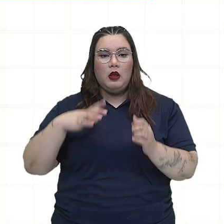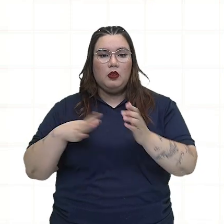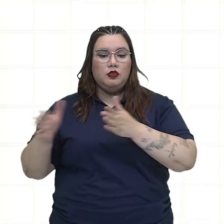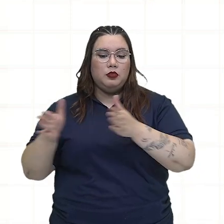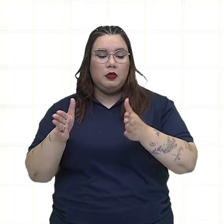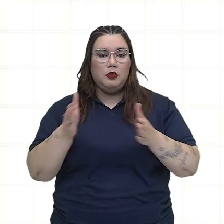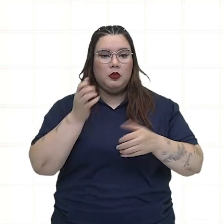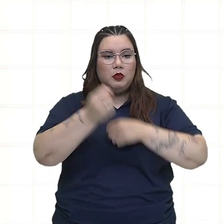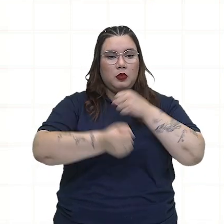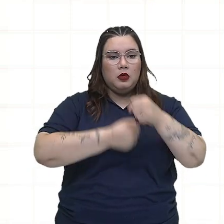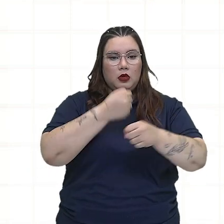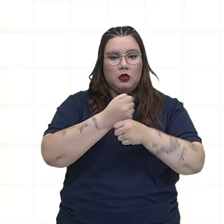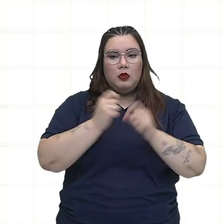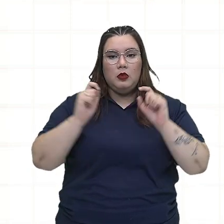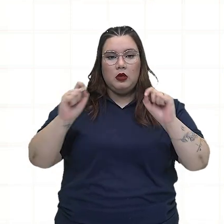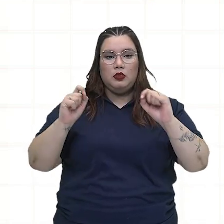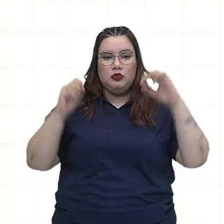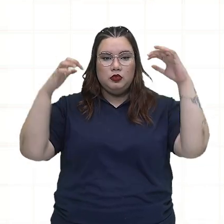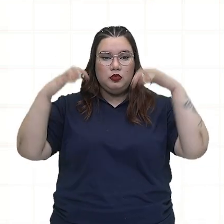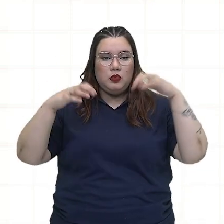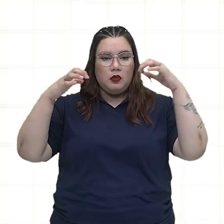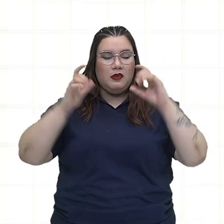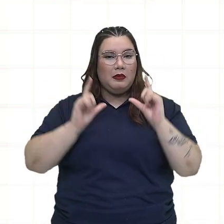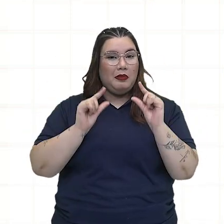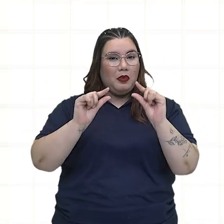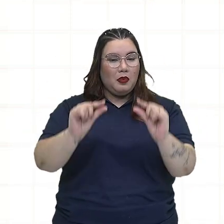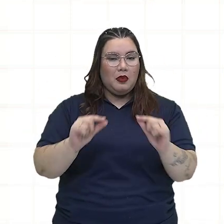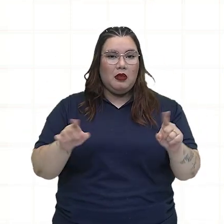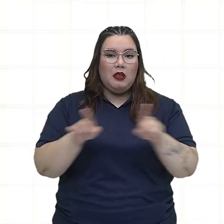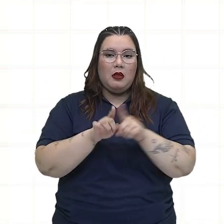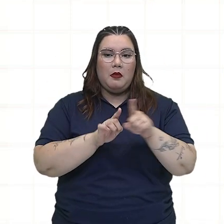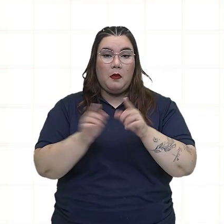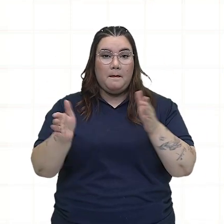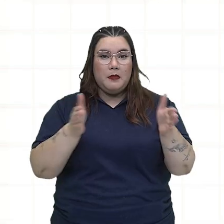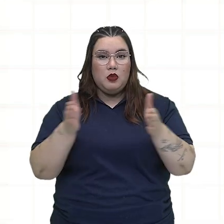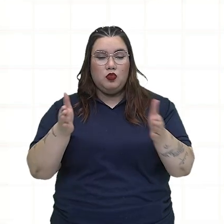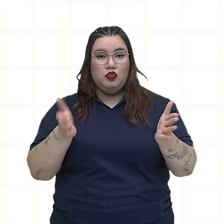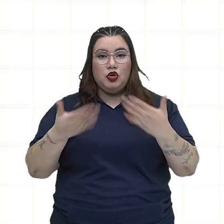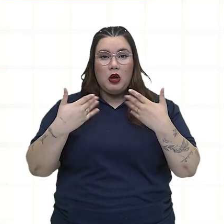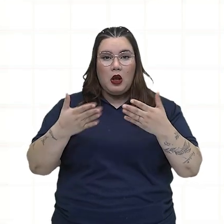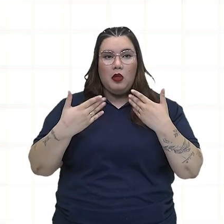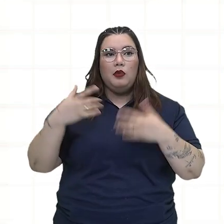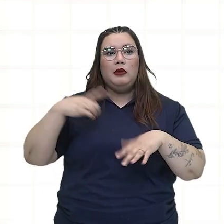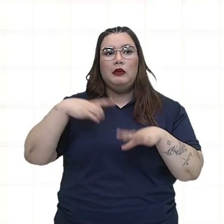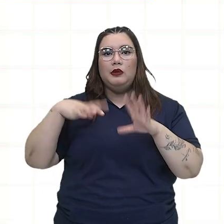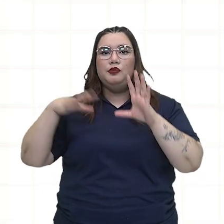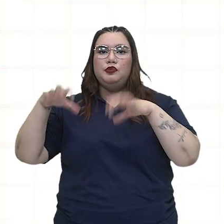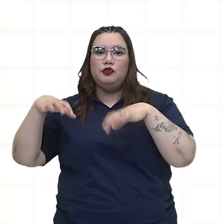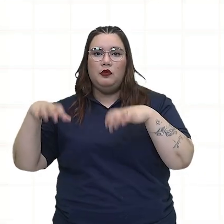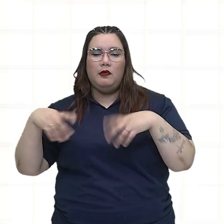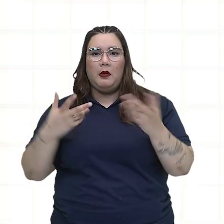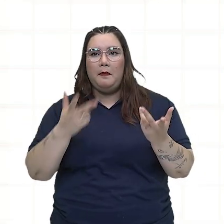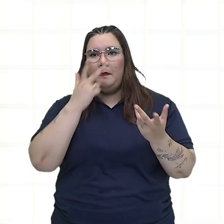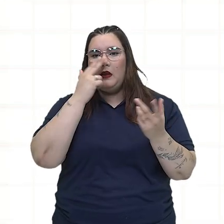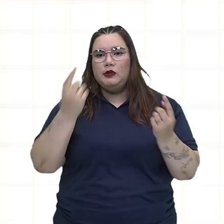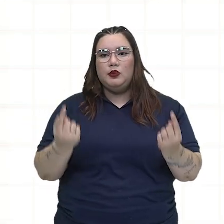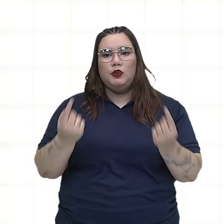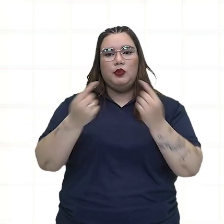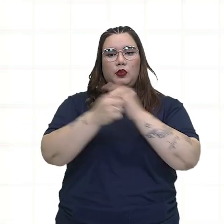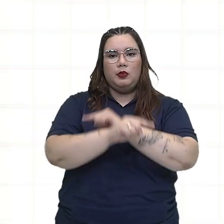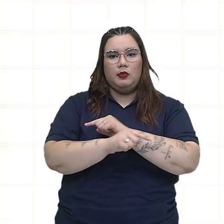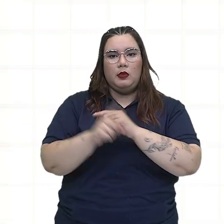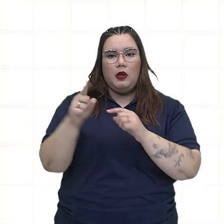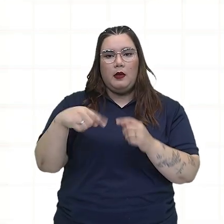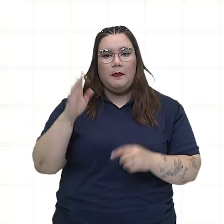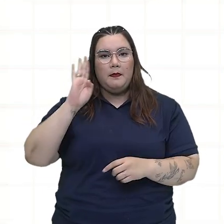caracteriza-se pelas estações do ano de inverno seco, com pouca chuva e verão chuvoso.